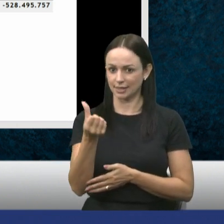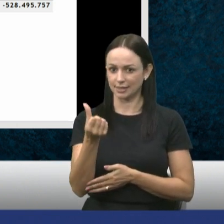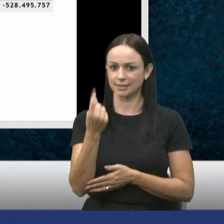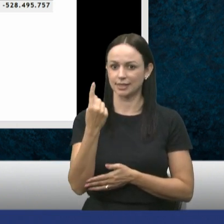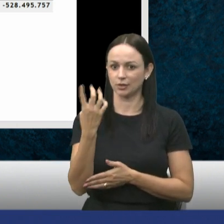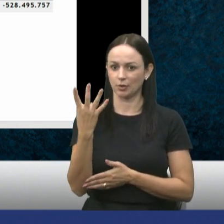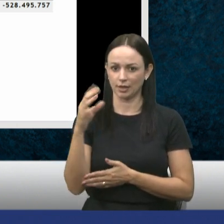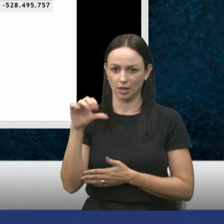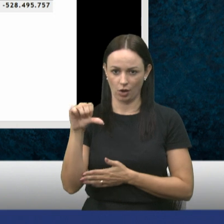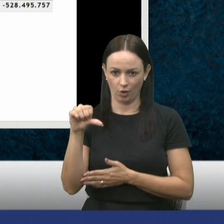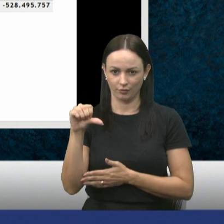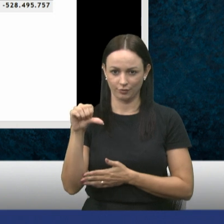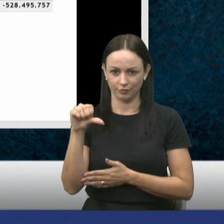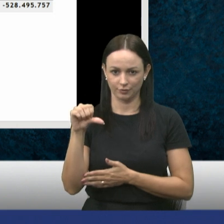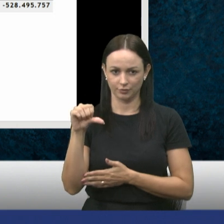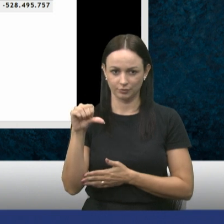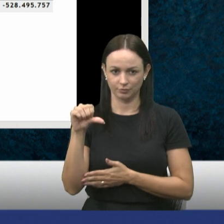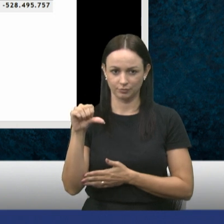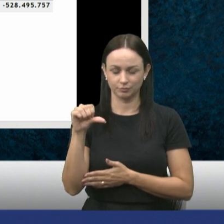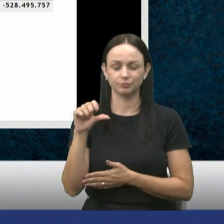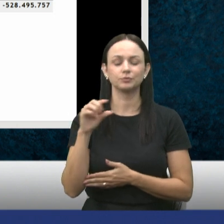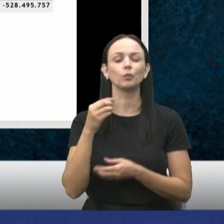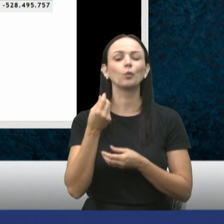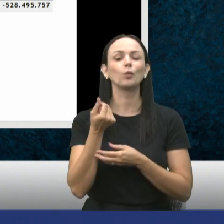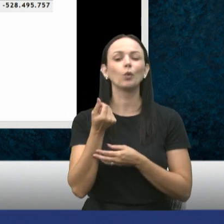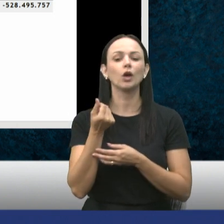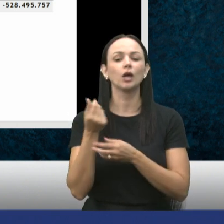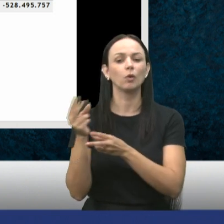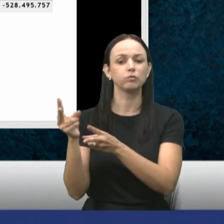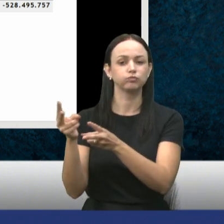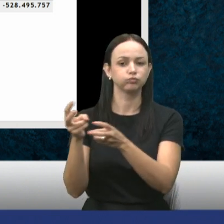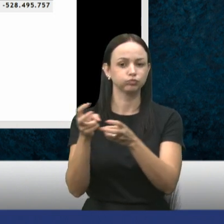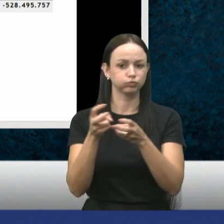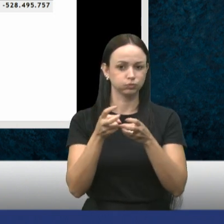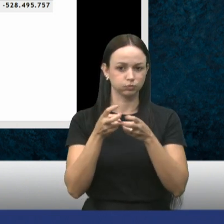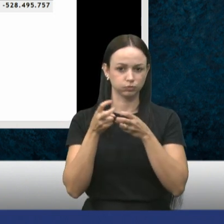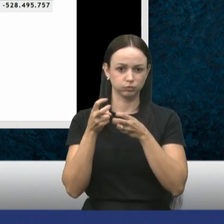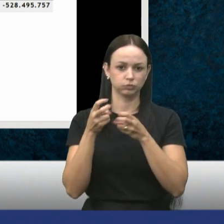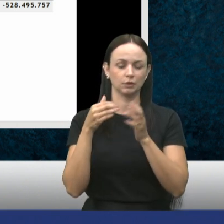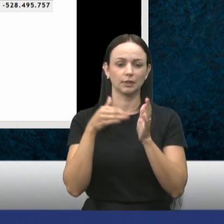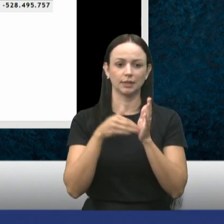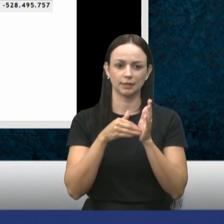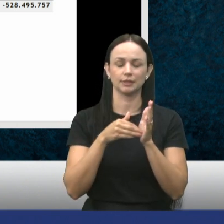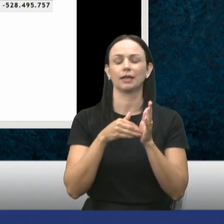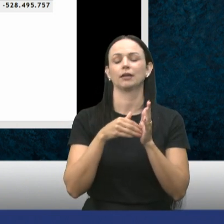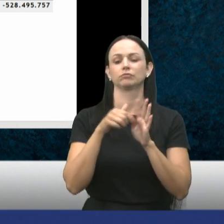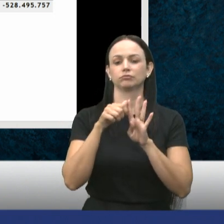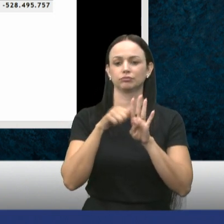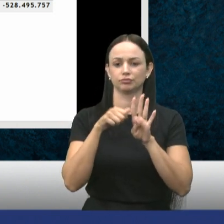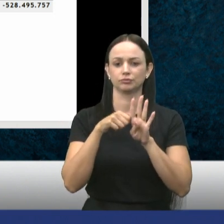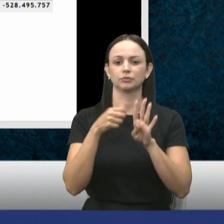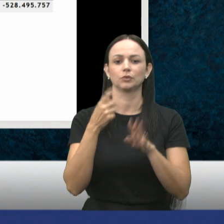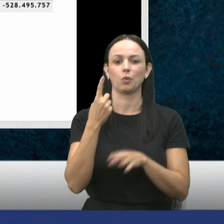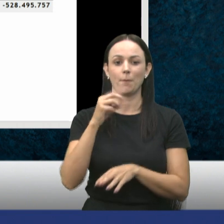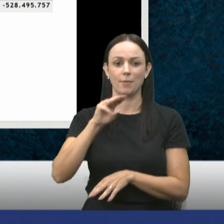21.916.149. Foi arrecadado até o primeiro quadrimestre de 2025